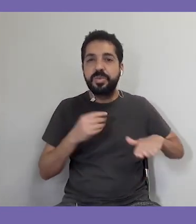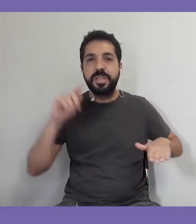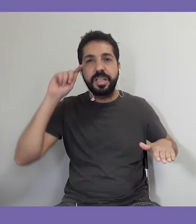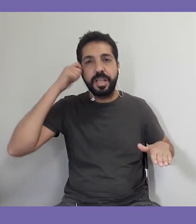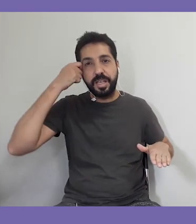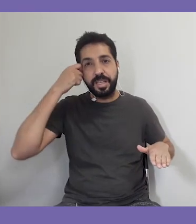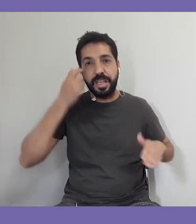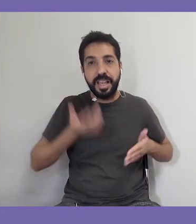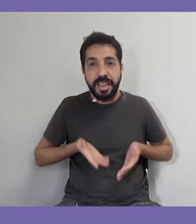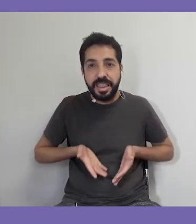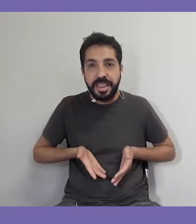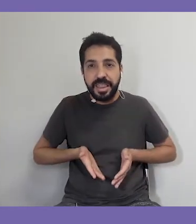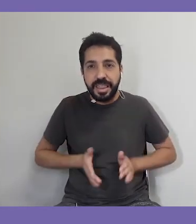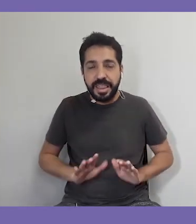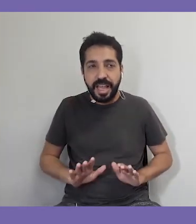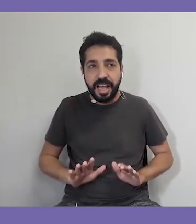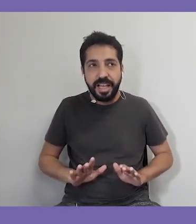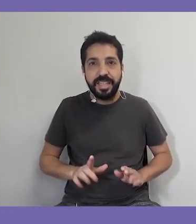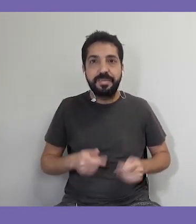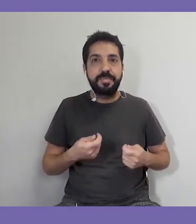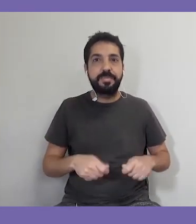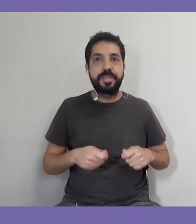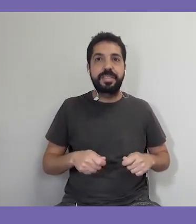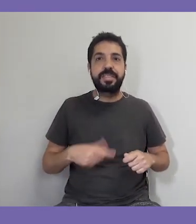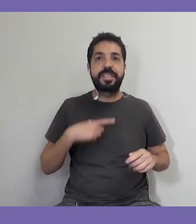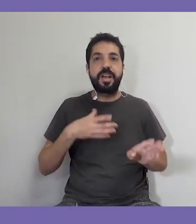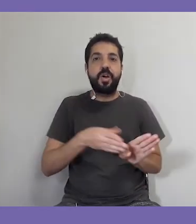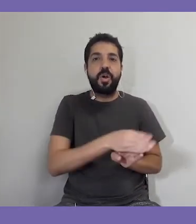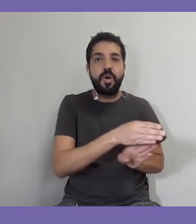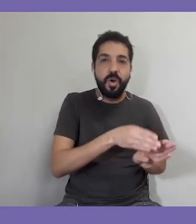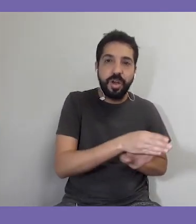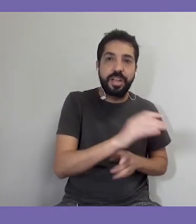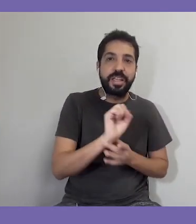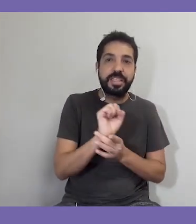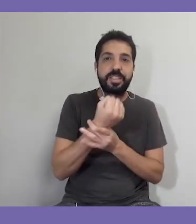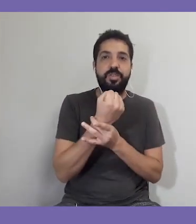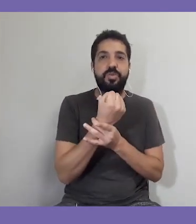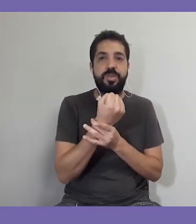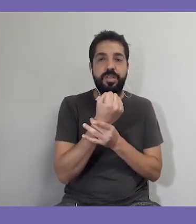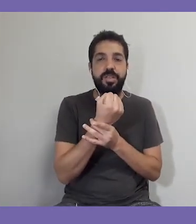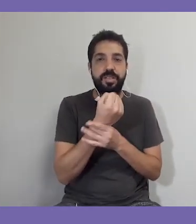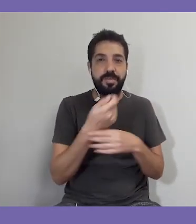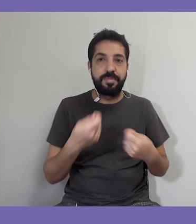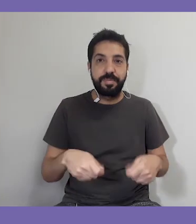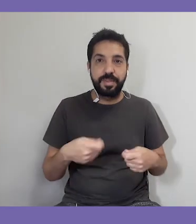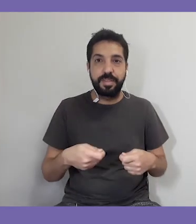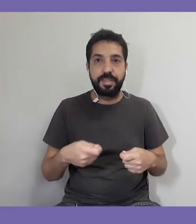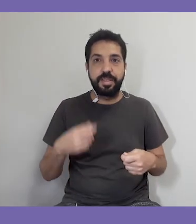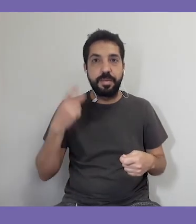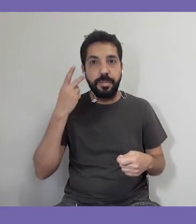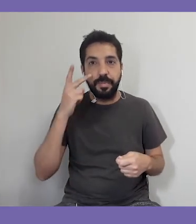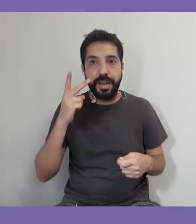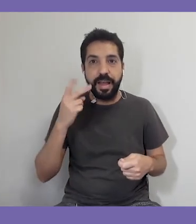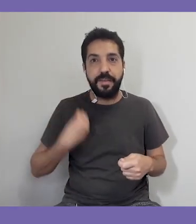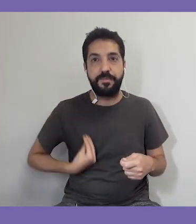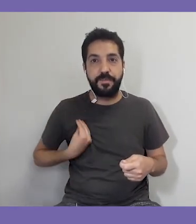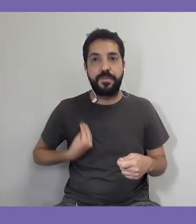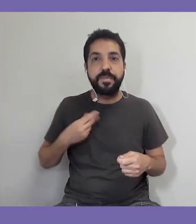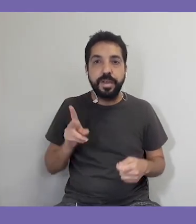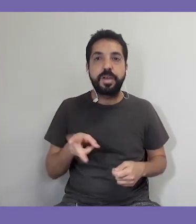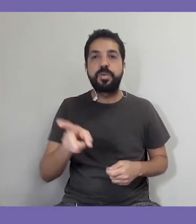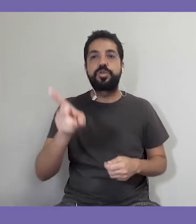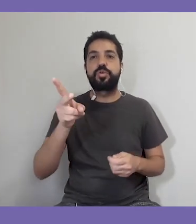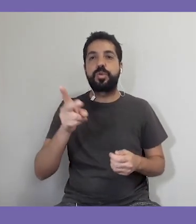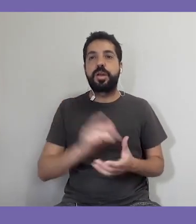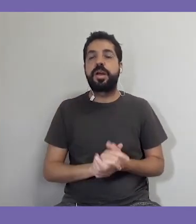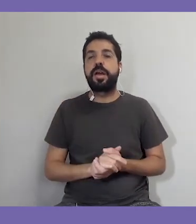menino negro ali, que já nasce tendo que ter todas as orientações de segurança para não